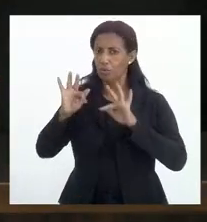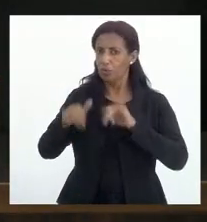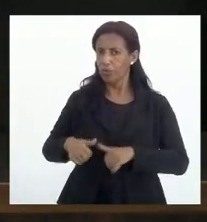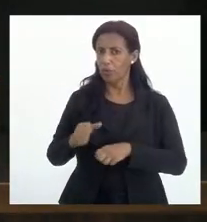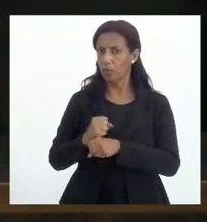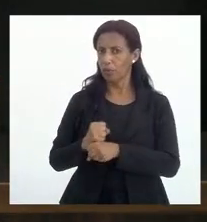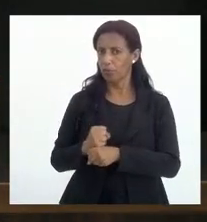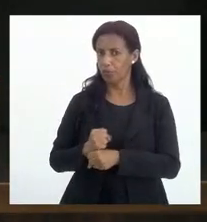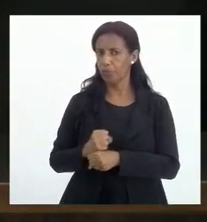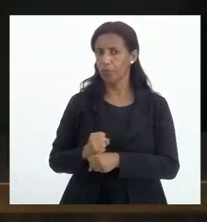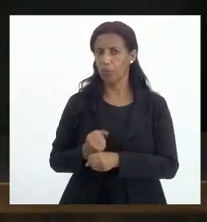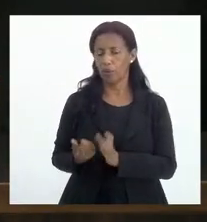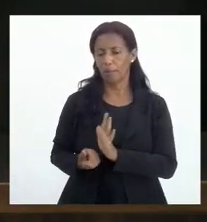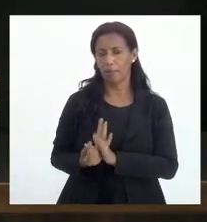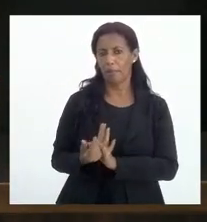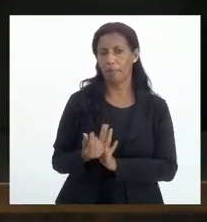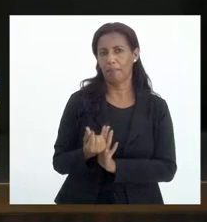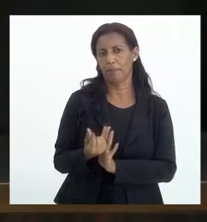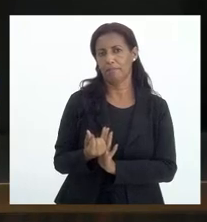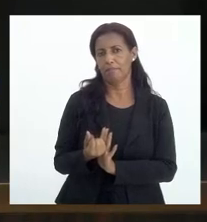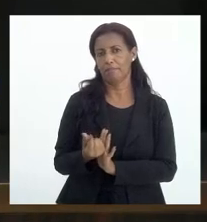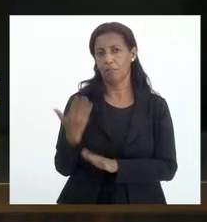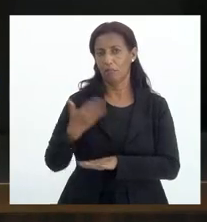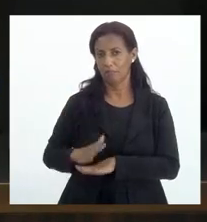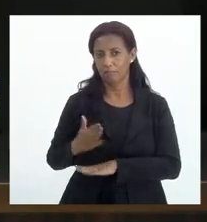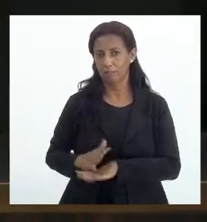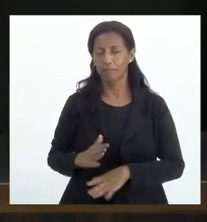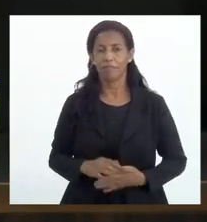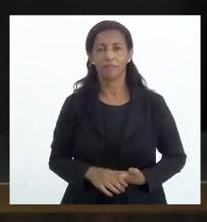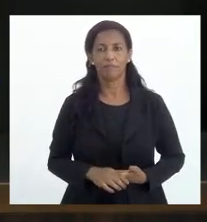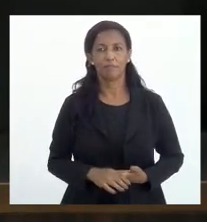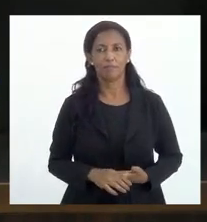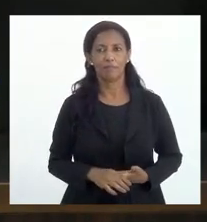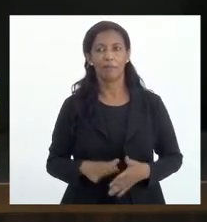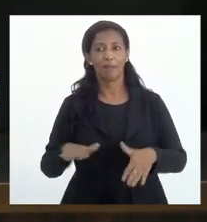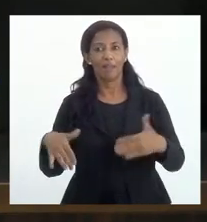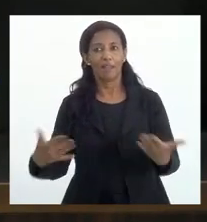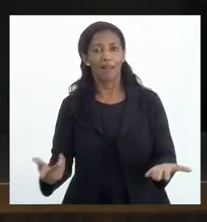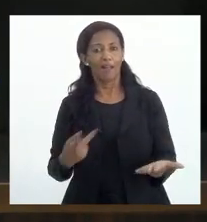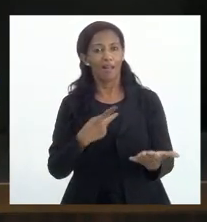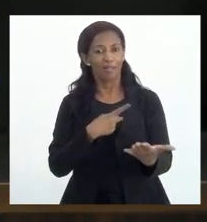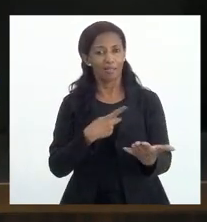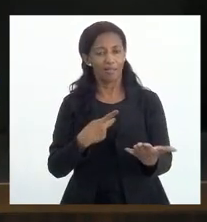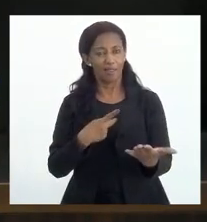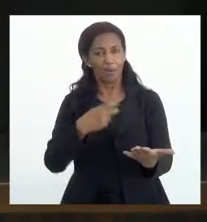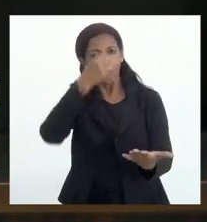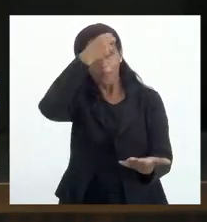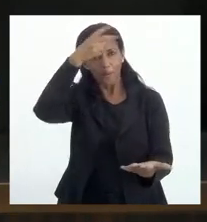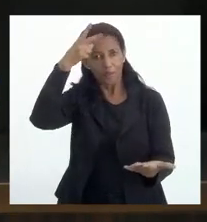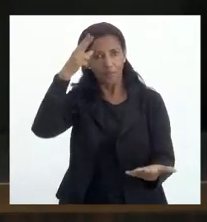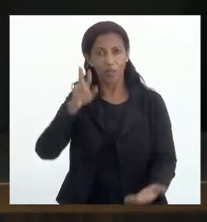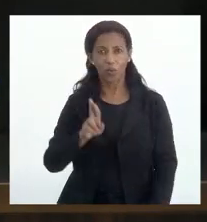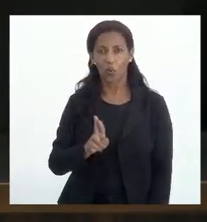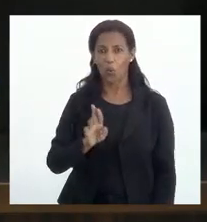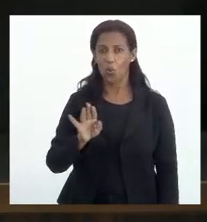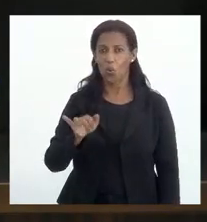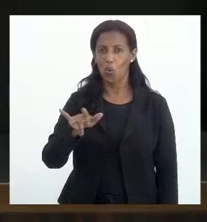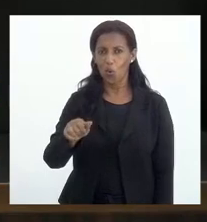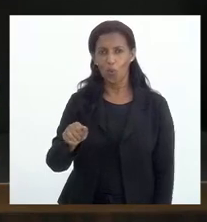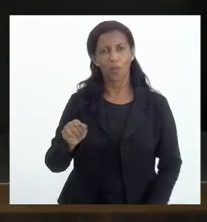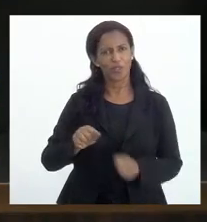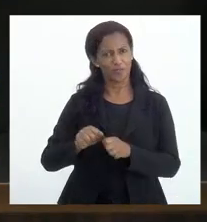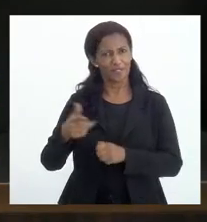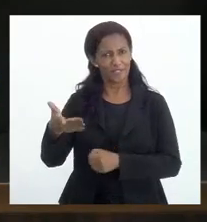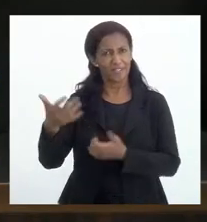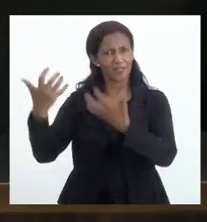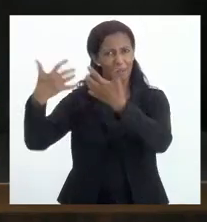encerramento financeiro do exercício. Até o prefeito Rubens Bontempo fazia isso lá em